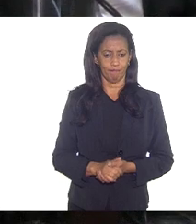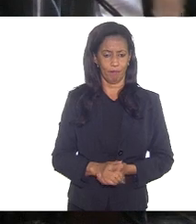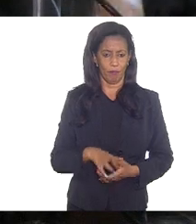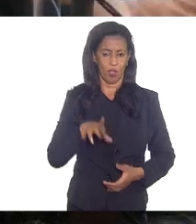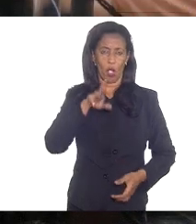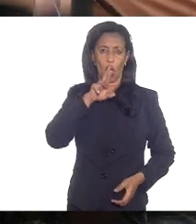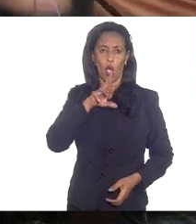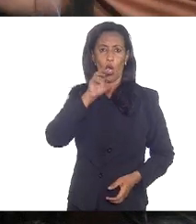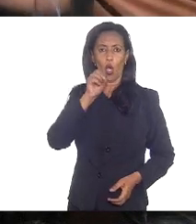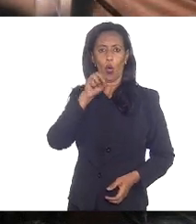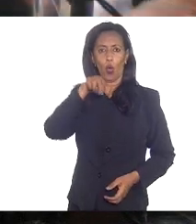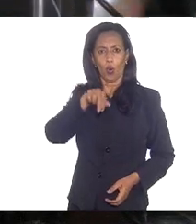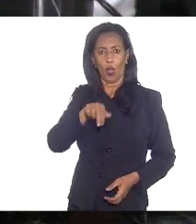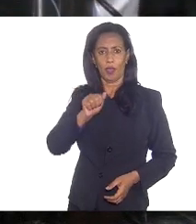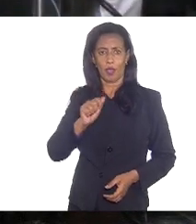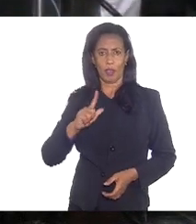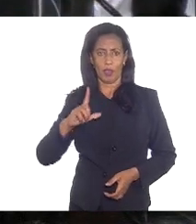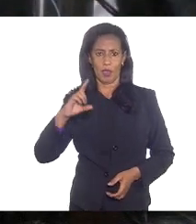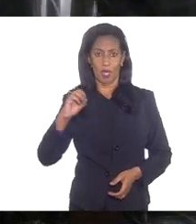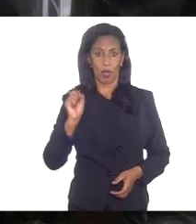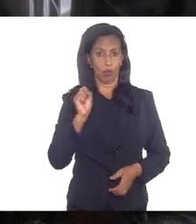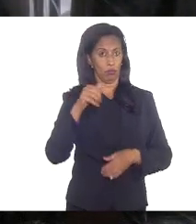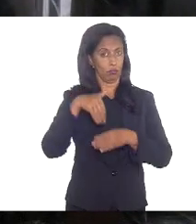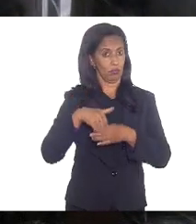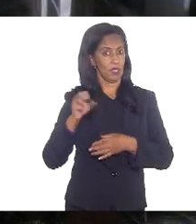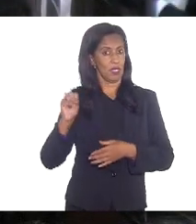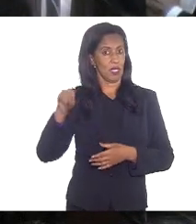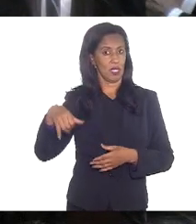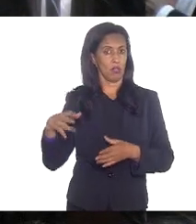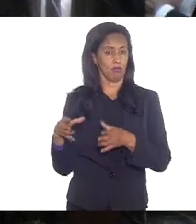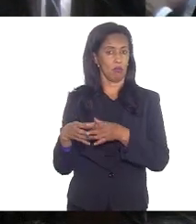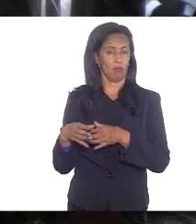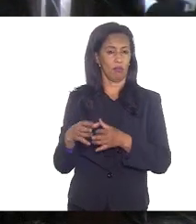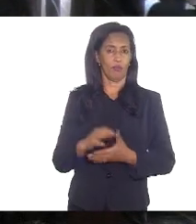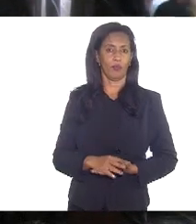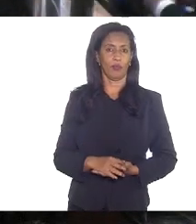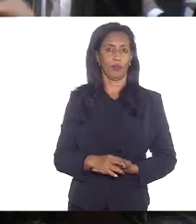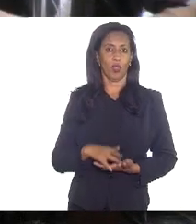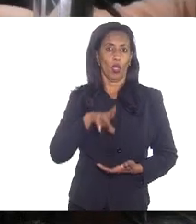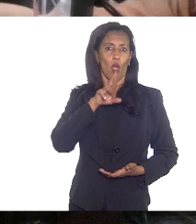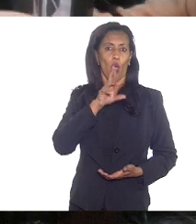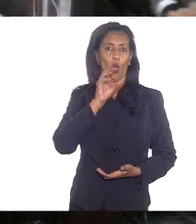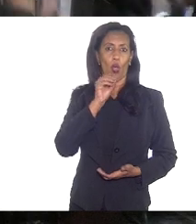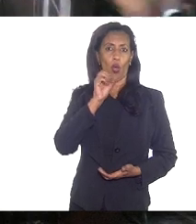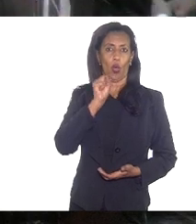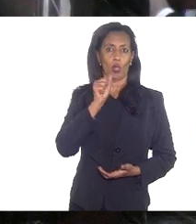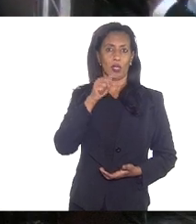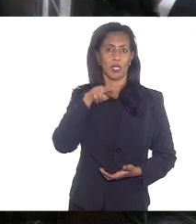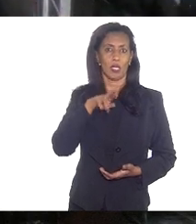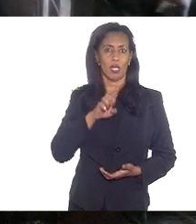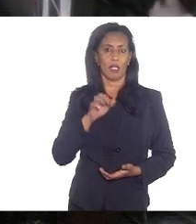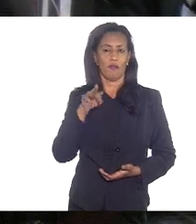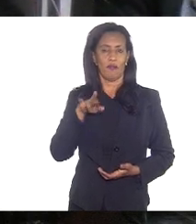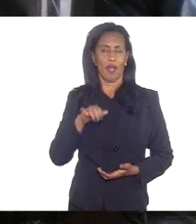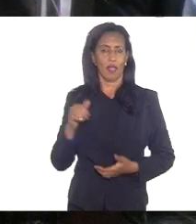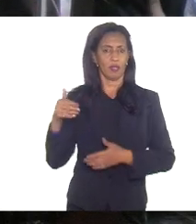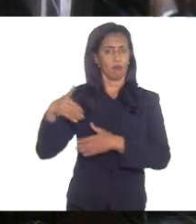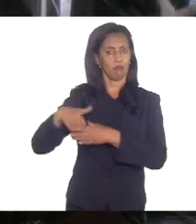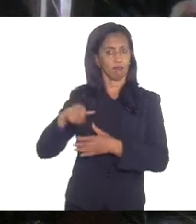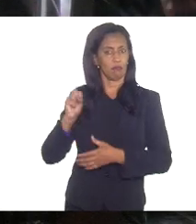Ronaldo Anchieta, votou sim no grupo. Deputada Rosane Félix, votou sim no